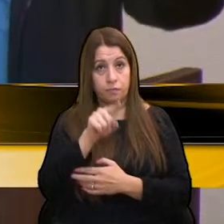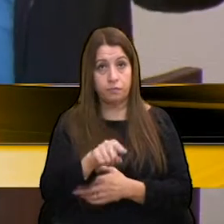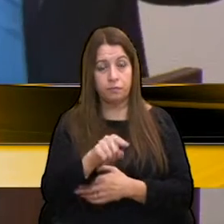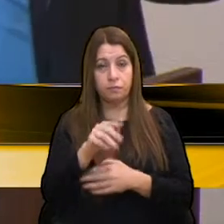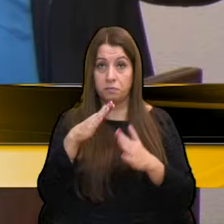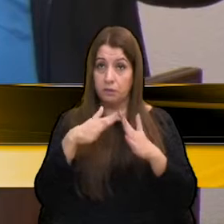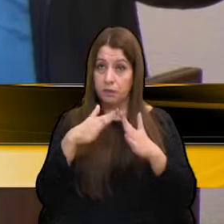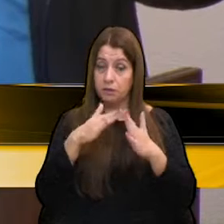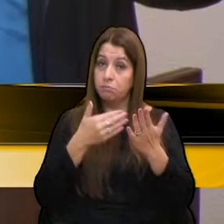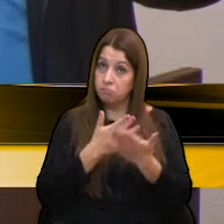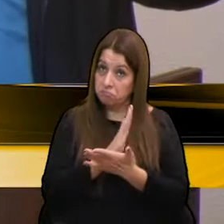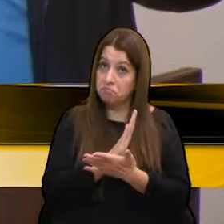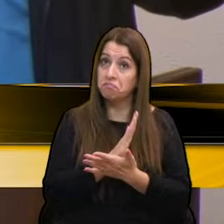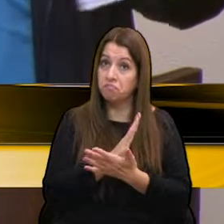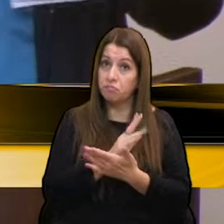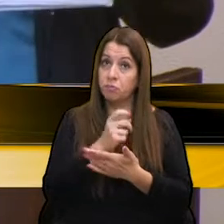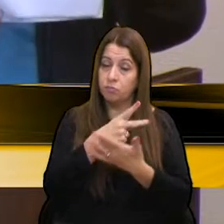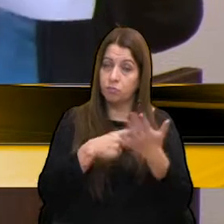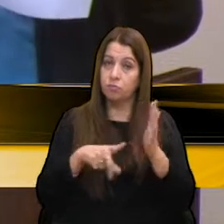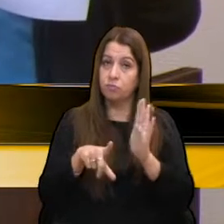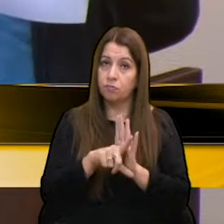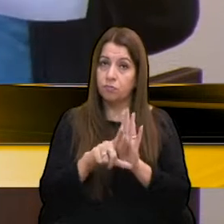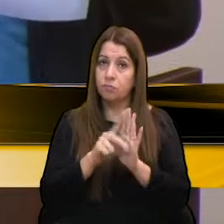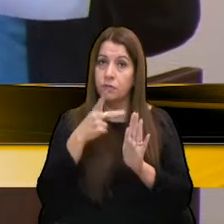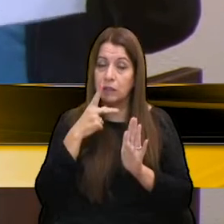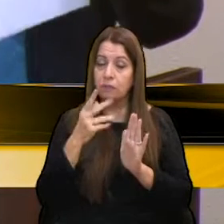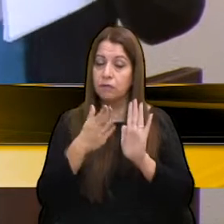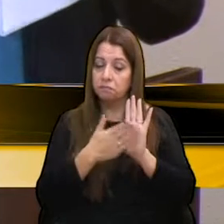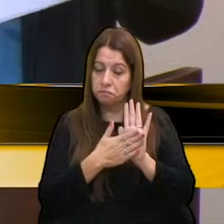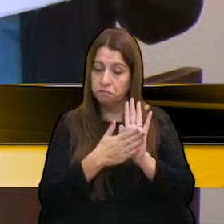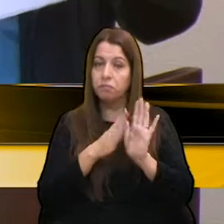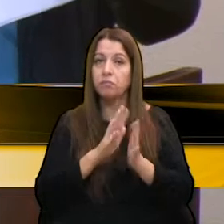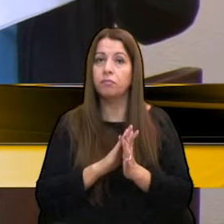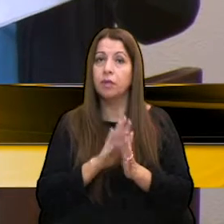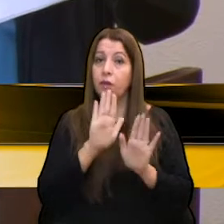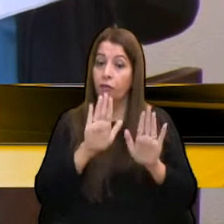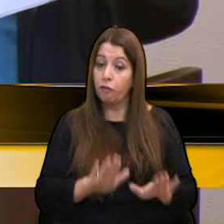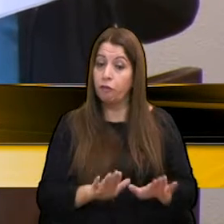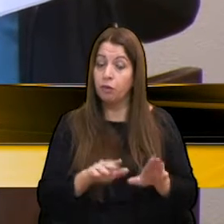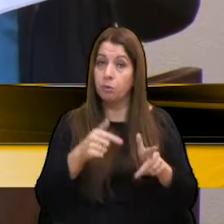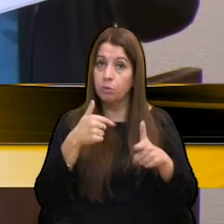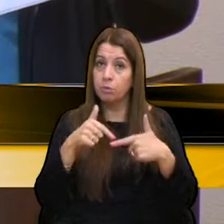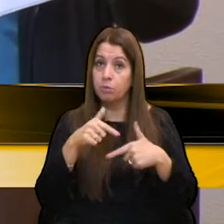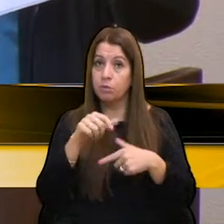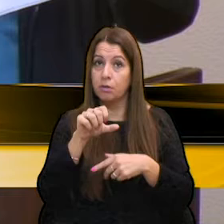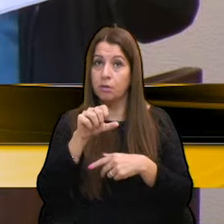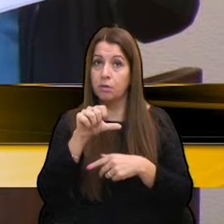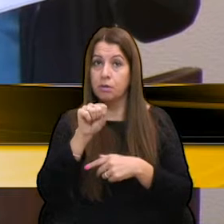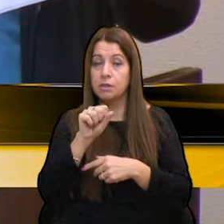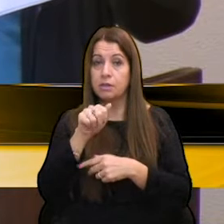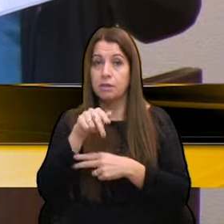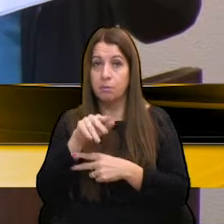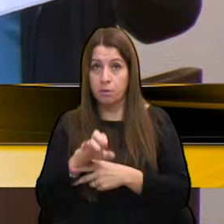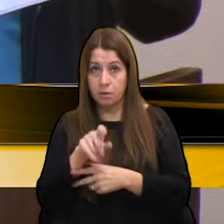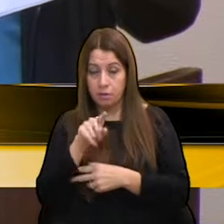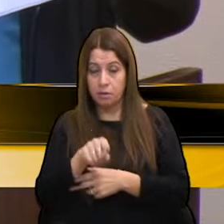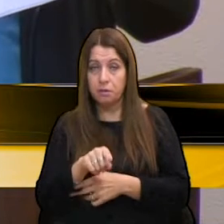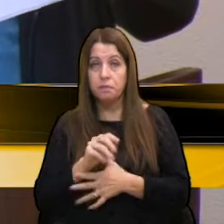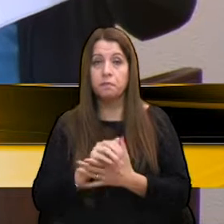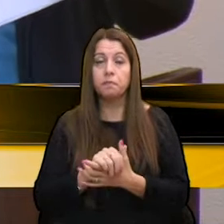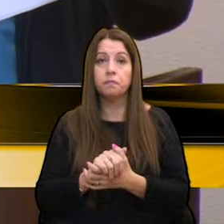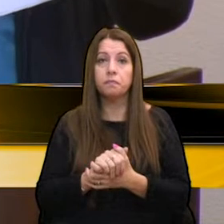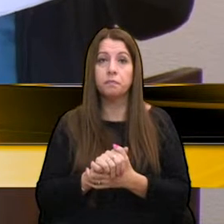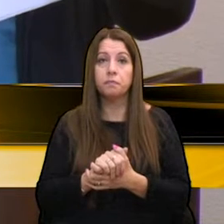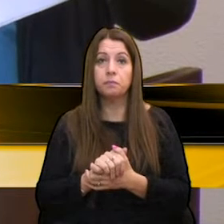esta casa aprovou um projeto de lei que diz o seguinte: fica o Serviço Autônomo Municipal de Água e Esgoto,